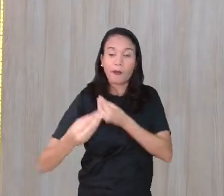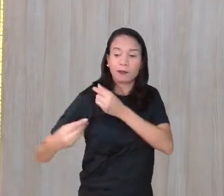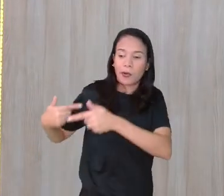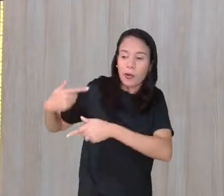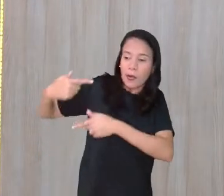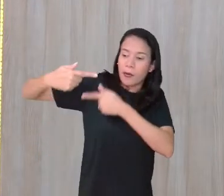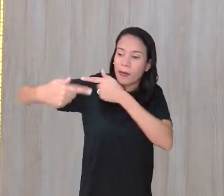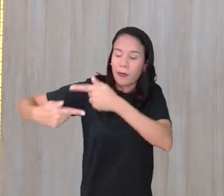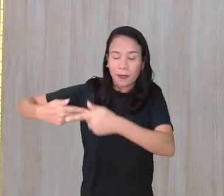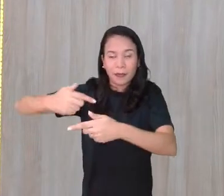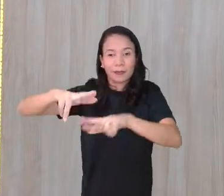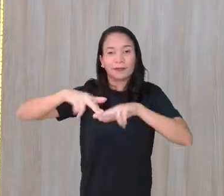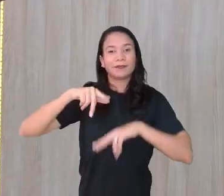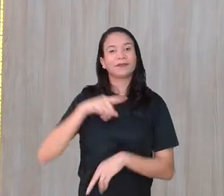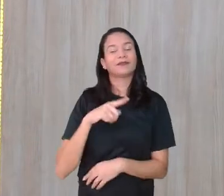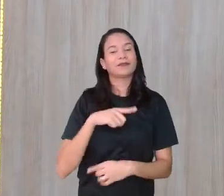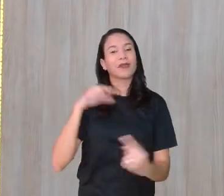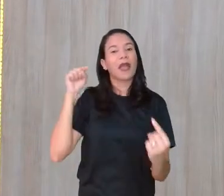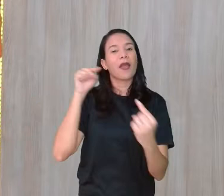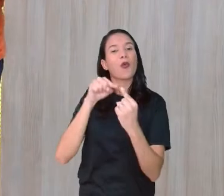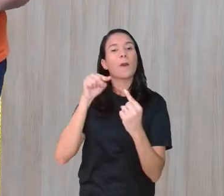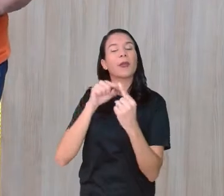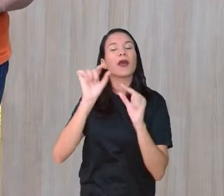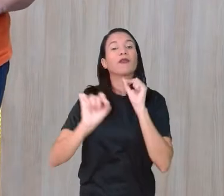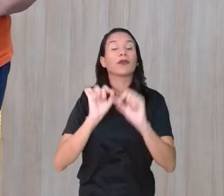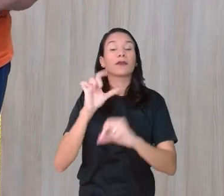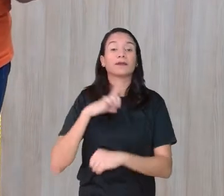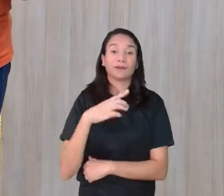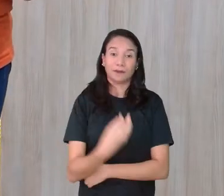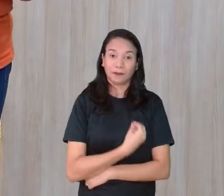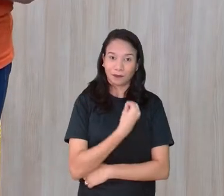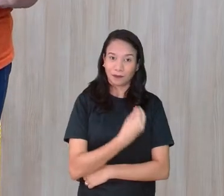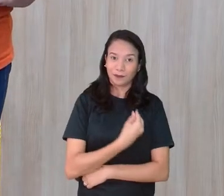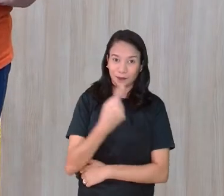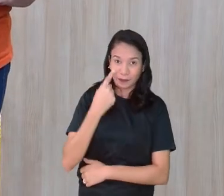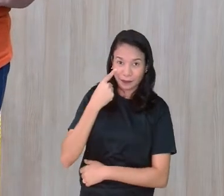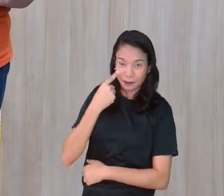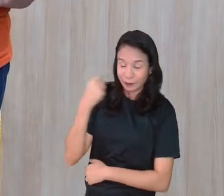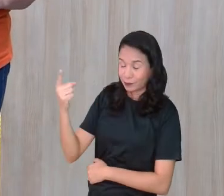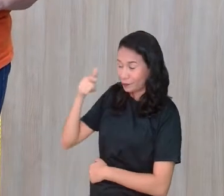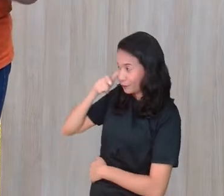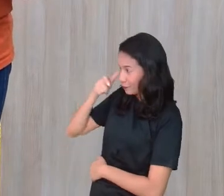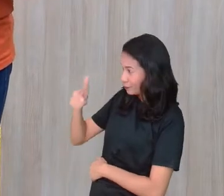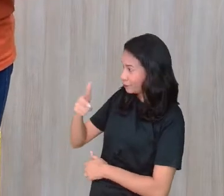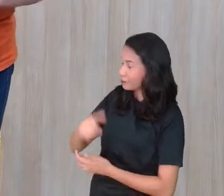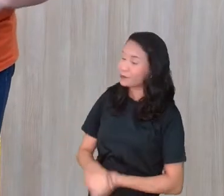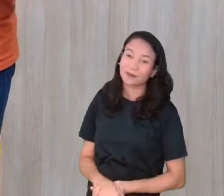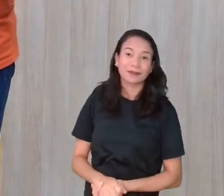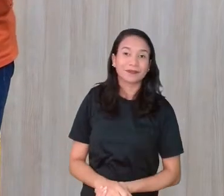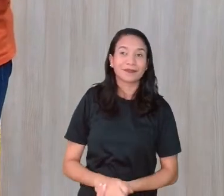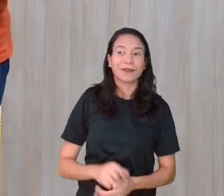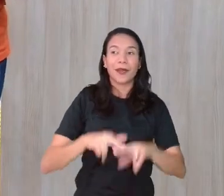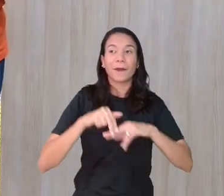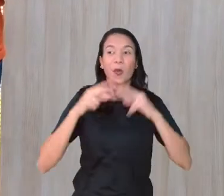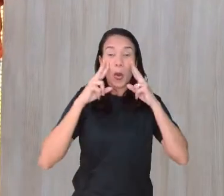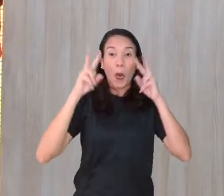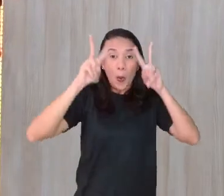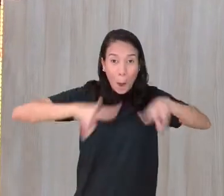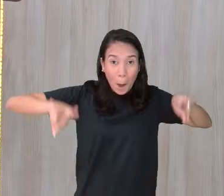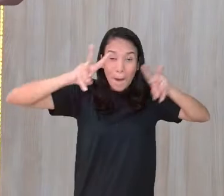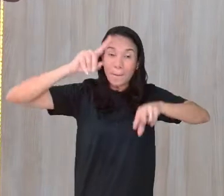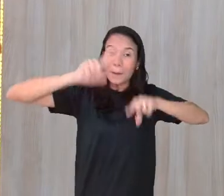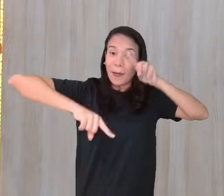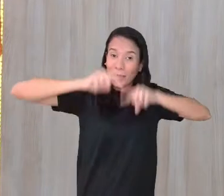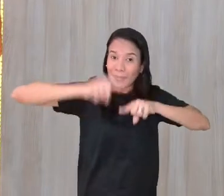descendentes. Por quê? Porque aí tinha a ver com sobrevivência. Vejam que interessante. Então, dá uma olhadinha no material